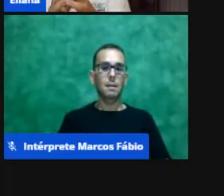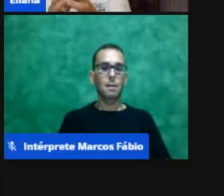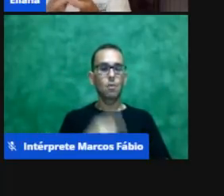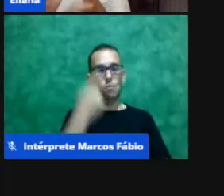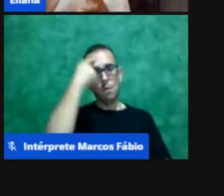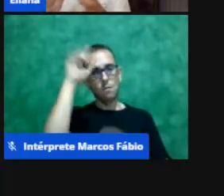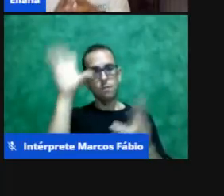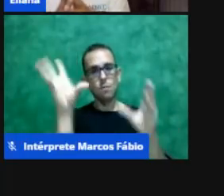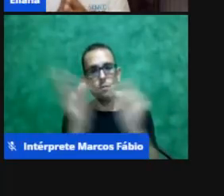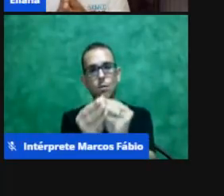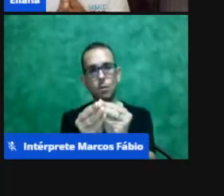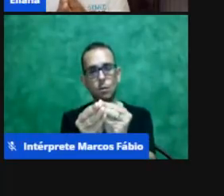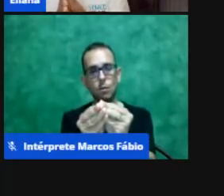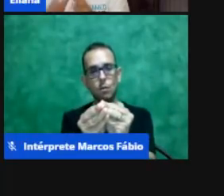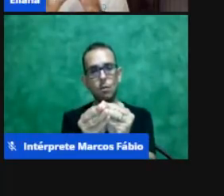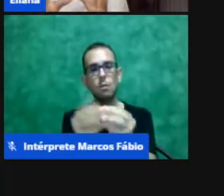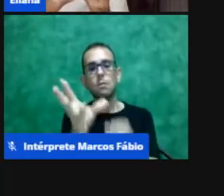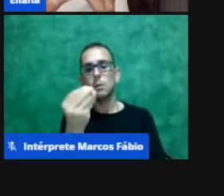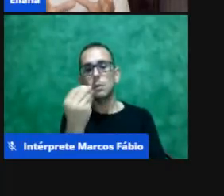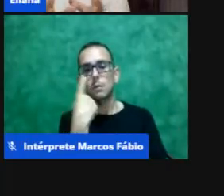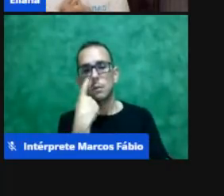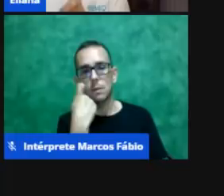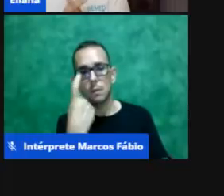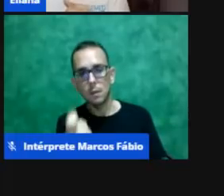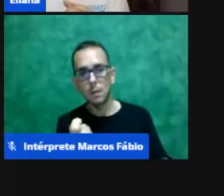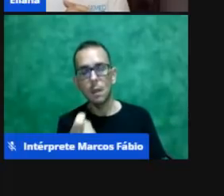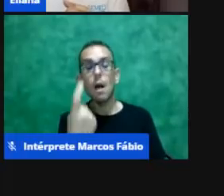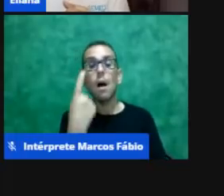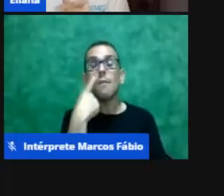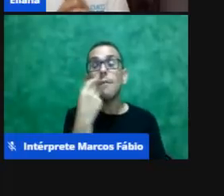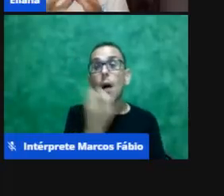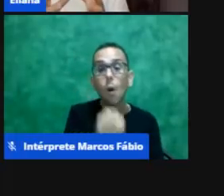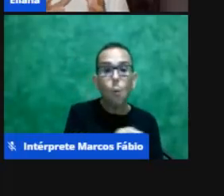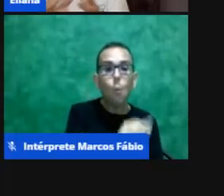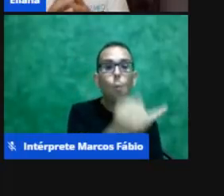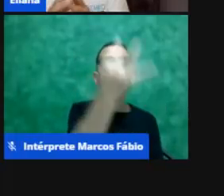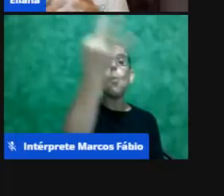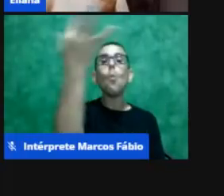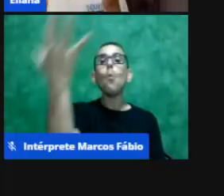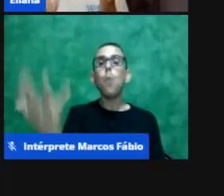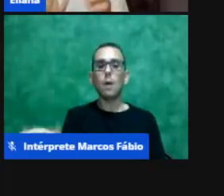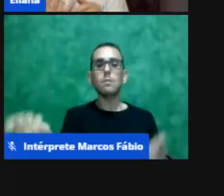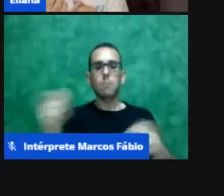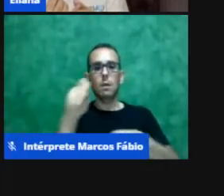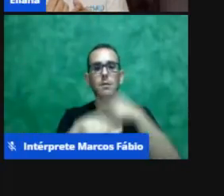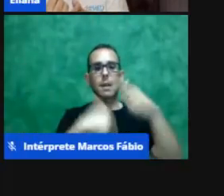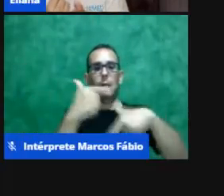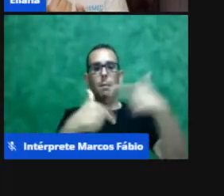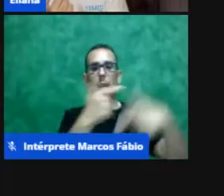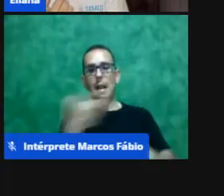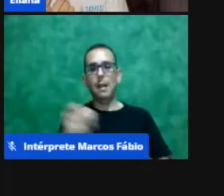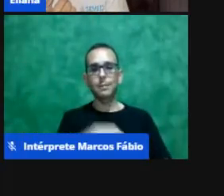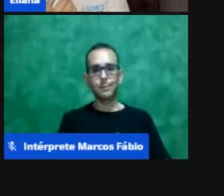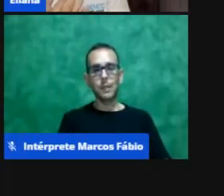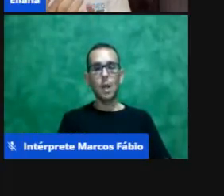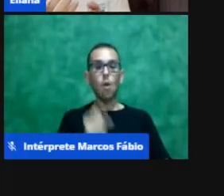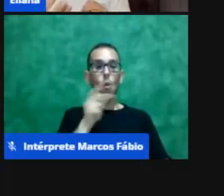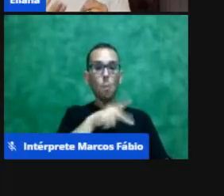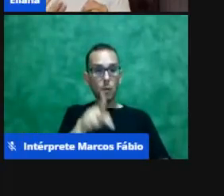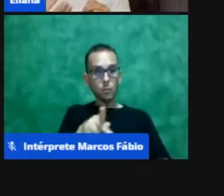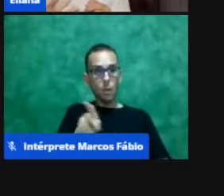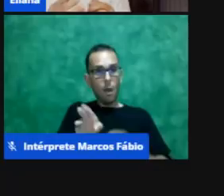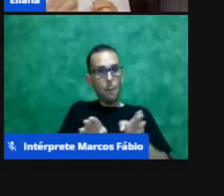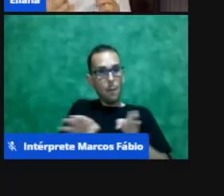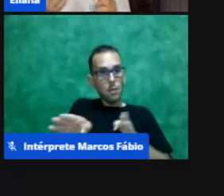conclusão bastante interessante. Olha quanta coisa que a gente pode trabalhar. O professor é mediador,